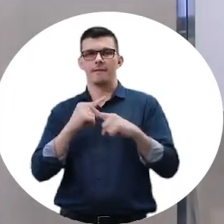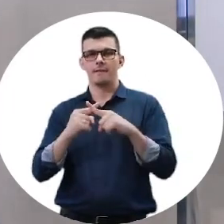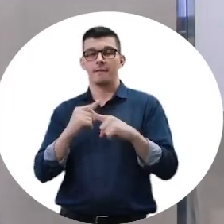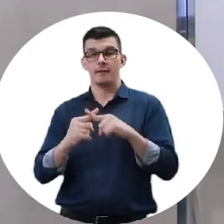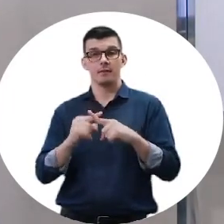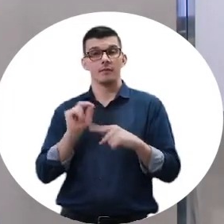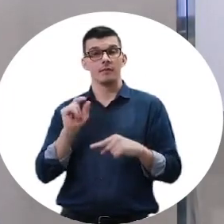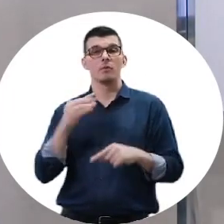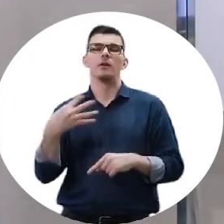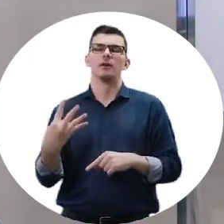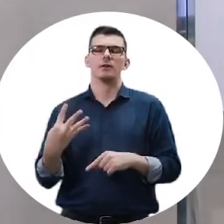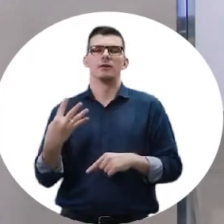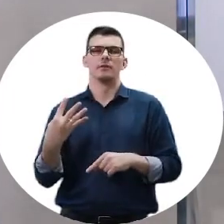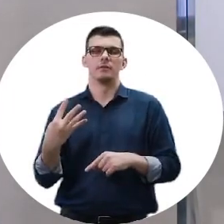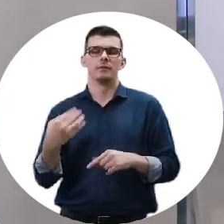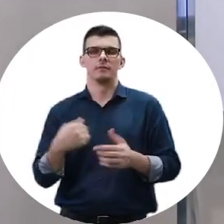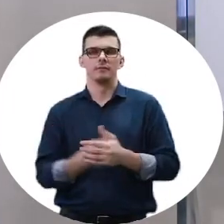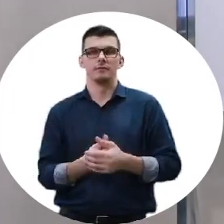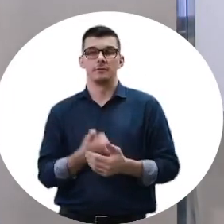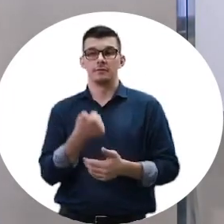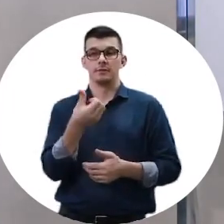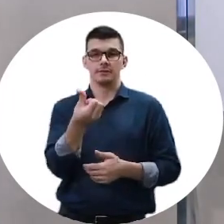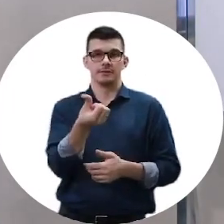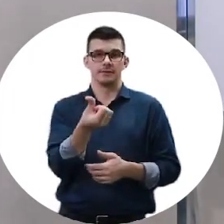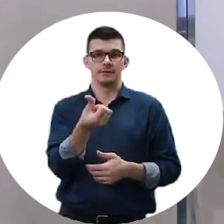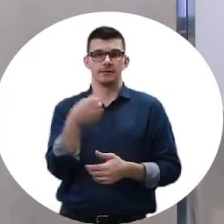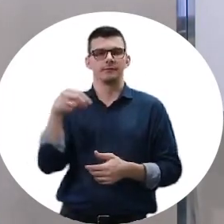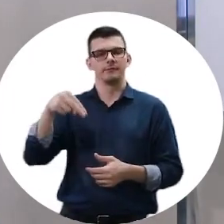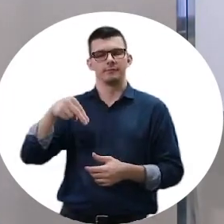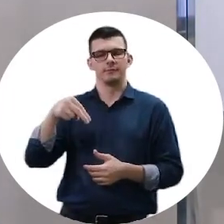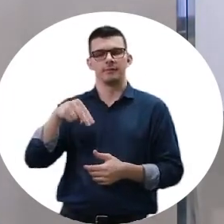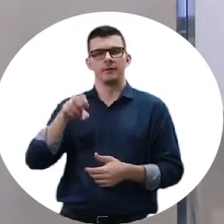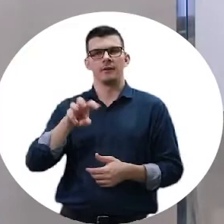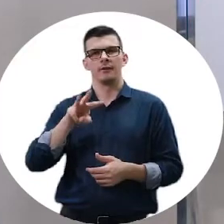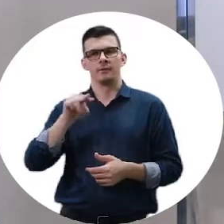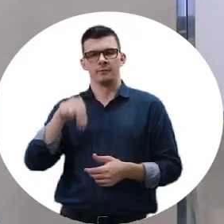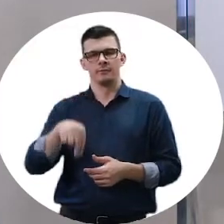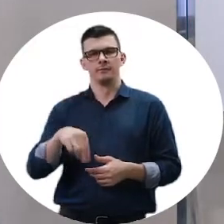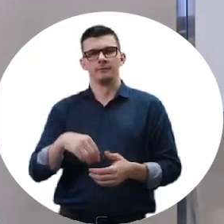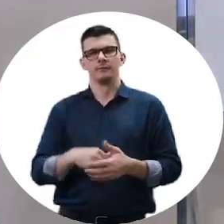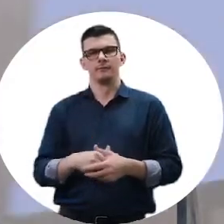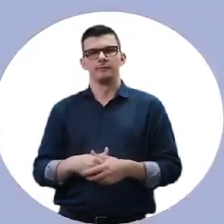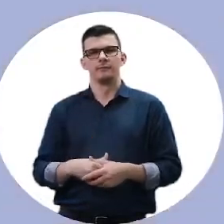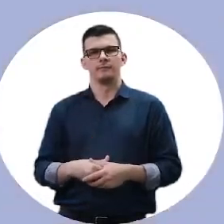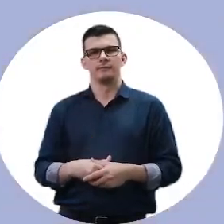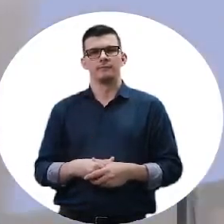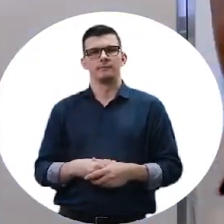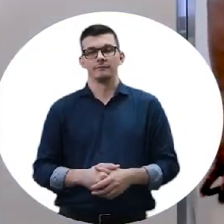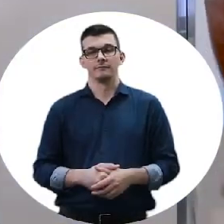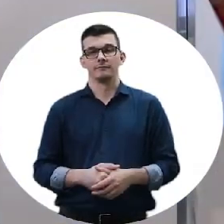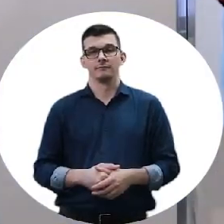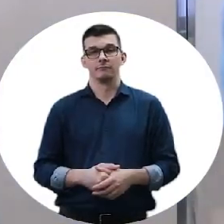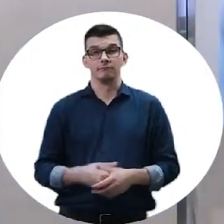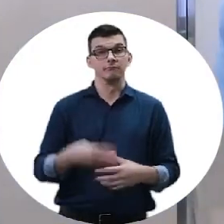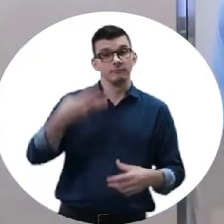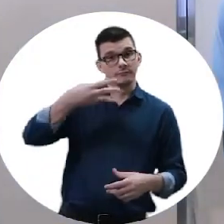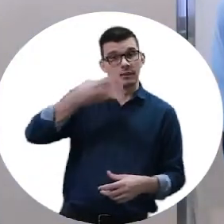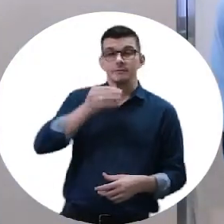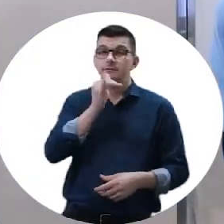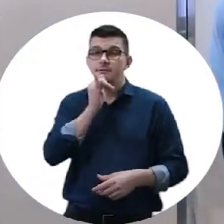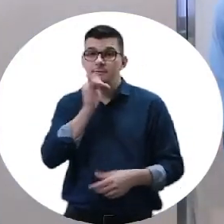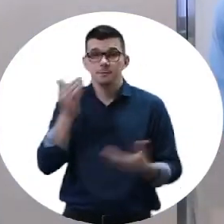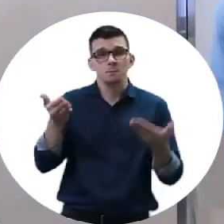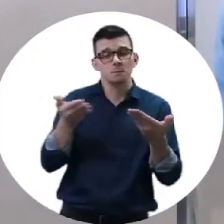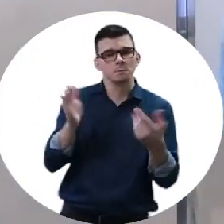4. Vezes a aceleração, que é quanto? 4. Deu quanto? 16 N. Acabou a questão. O nosso terceiro exemplo